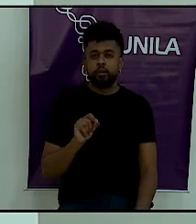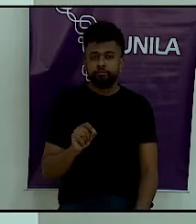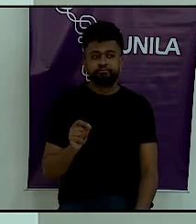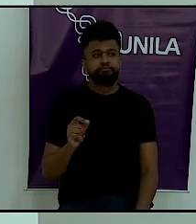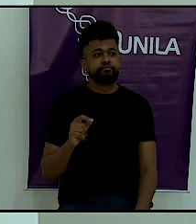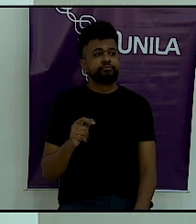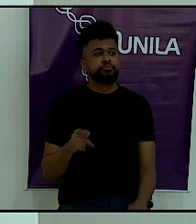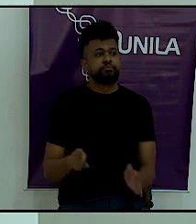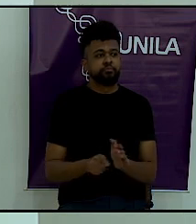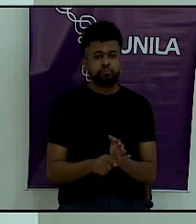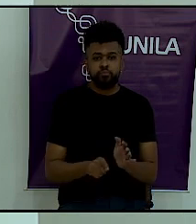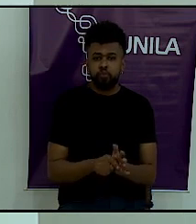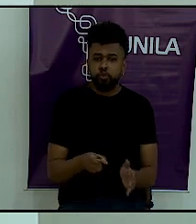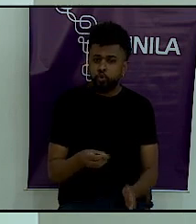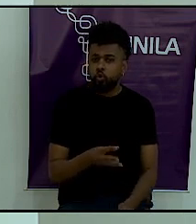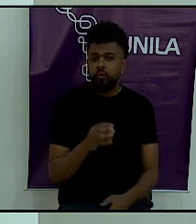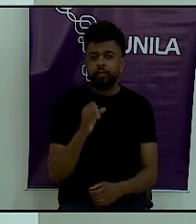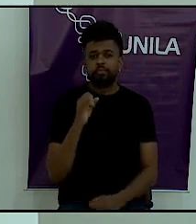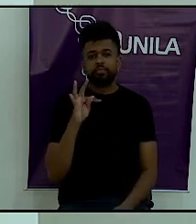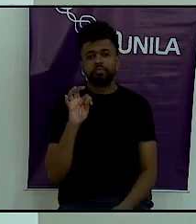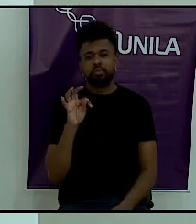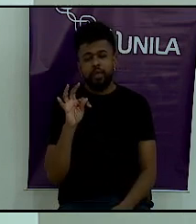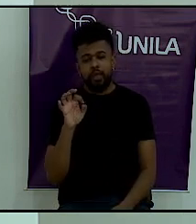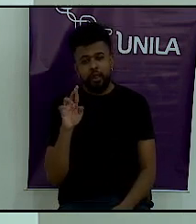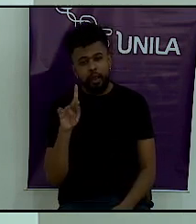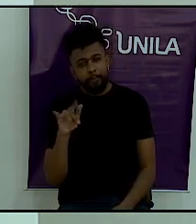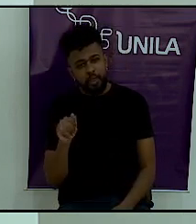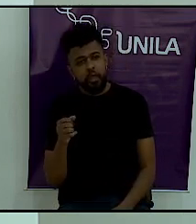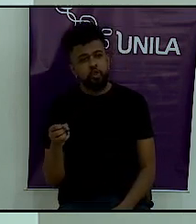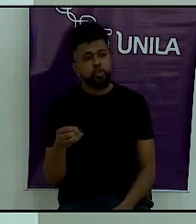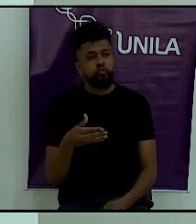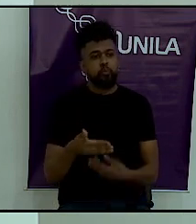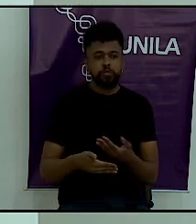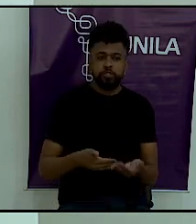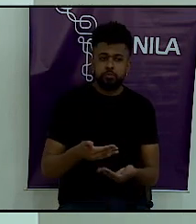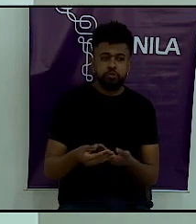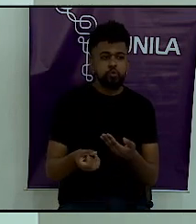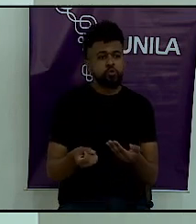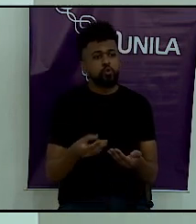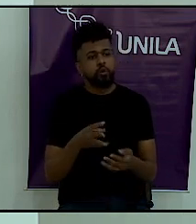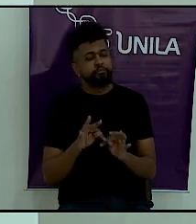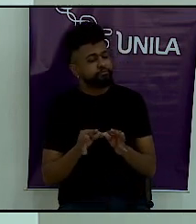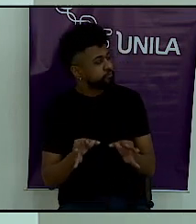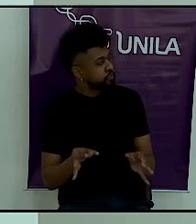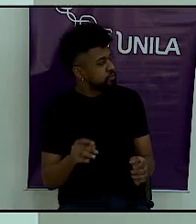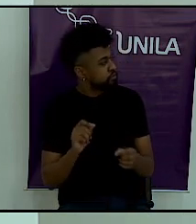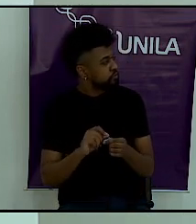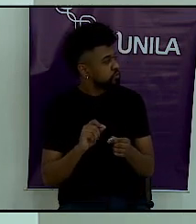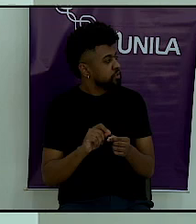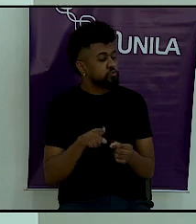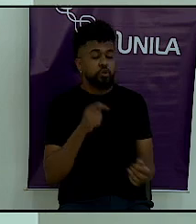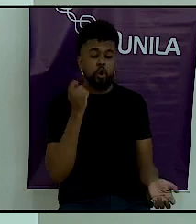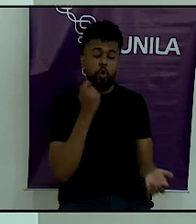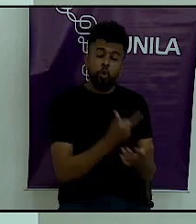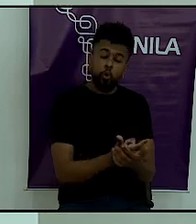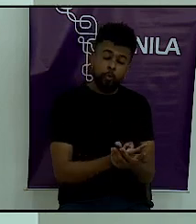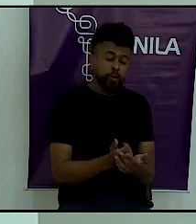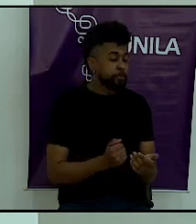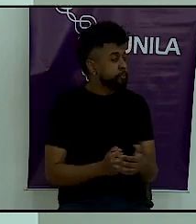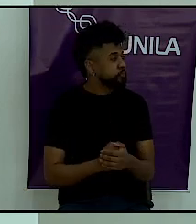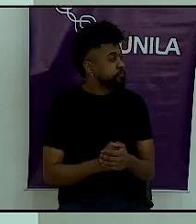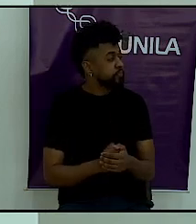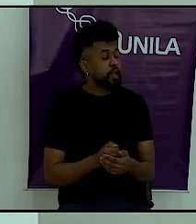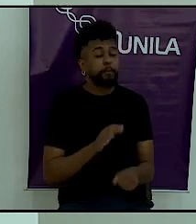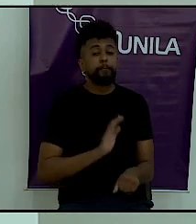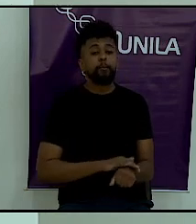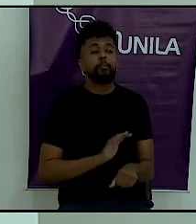novo medicamento, uma nova terapia, um novo procedimento, um novo equipamento. Então, aquele medicamento que você compra numa dispensação, em